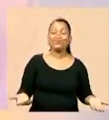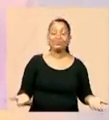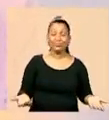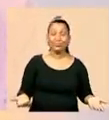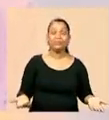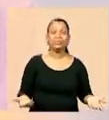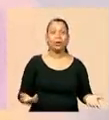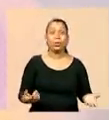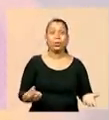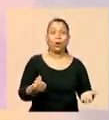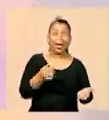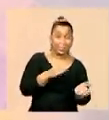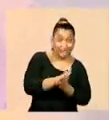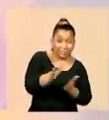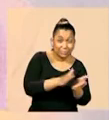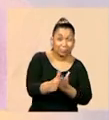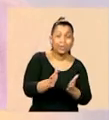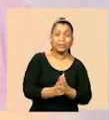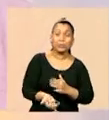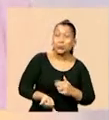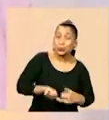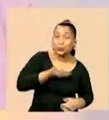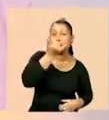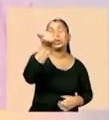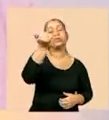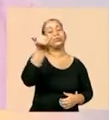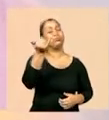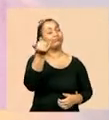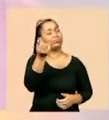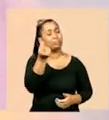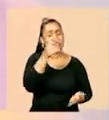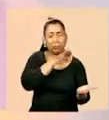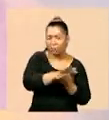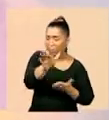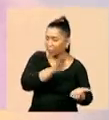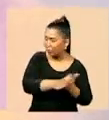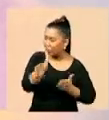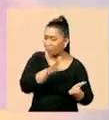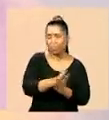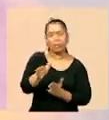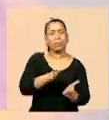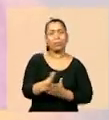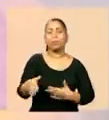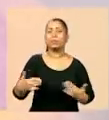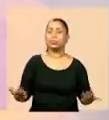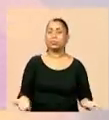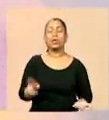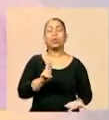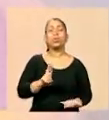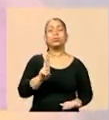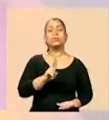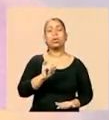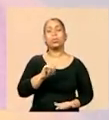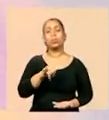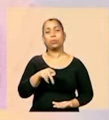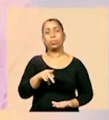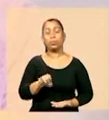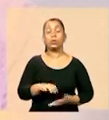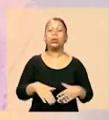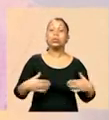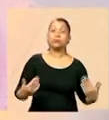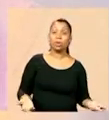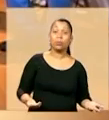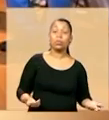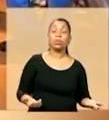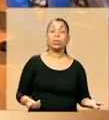Então, a despesa dos acidentes de trabalho, eles são muito maior do que aquele iceberg que a gente está enxergando. E a